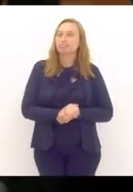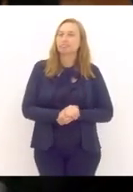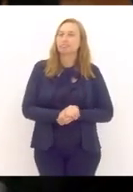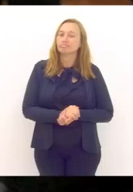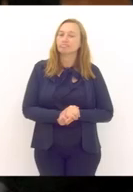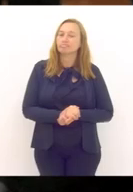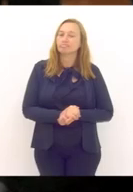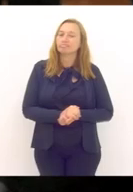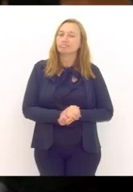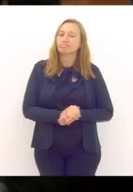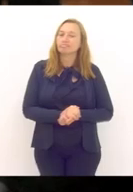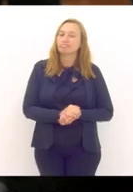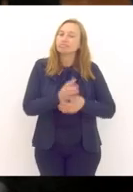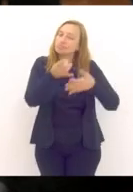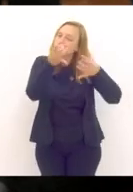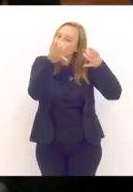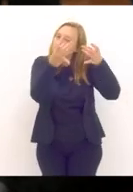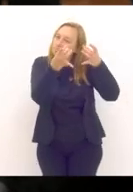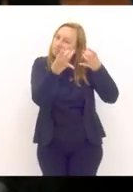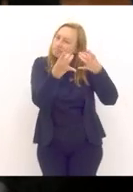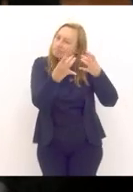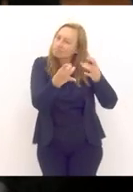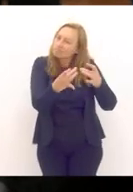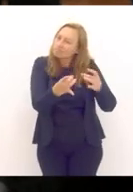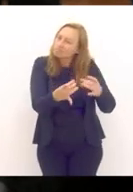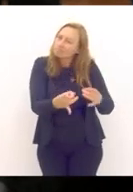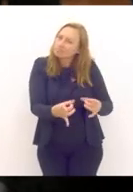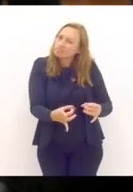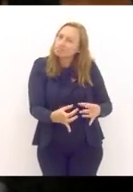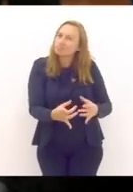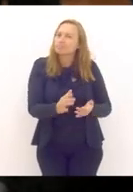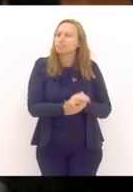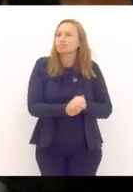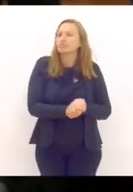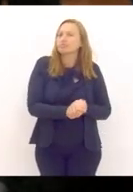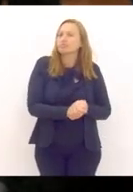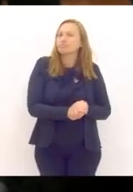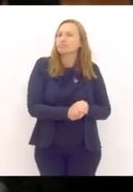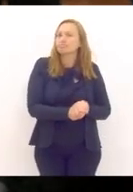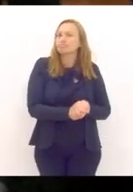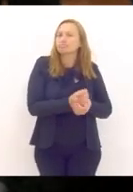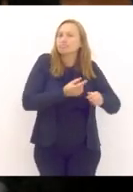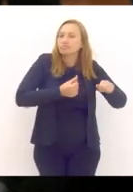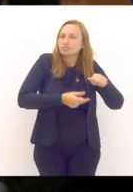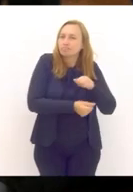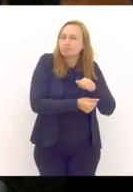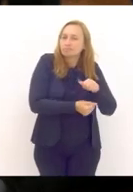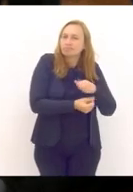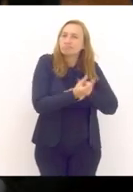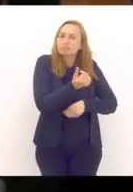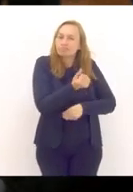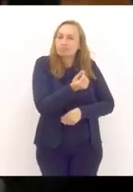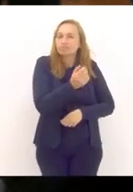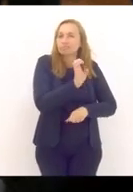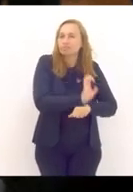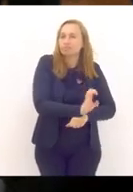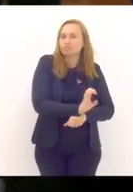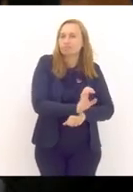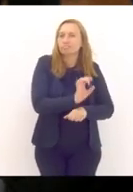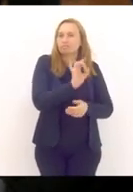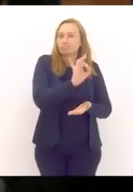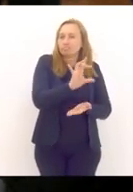faça um detalhamento das receitas, né, de cada conta do Estado, isso detalhado por cada